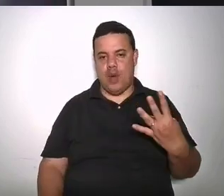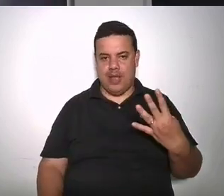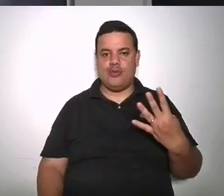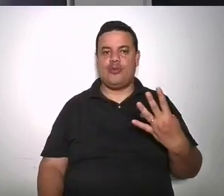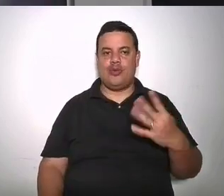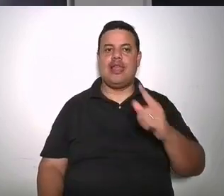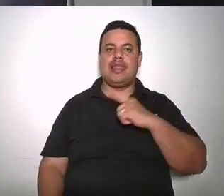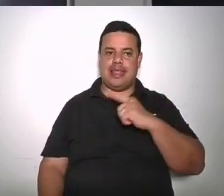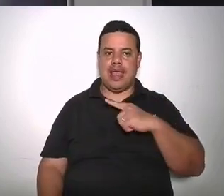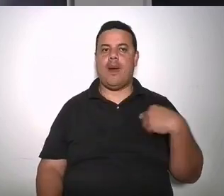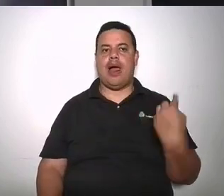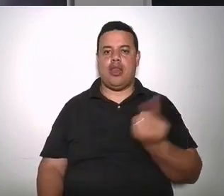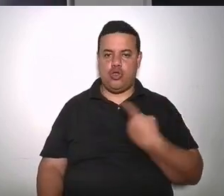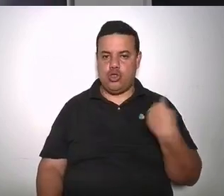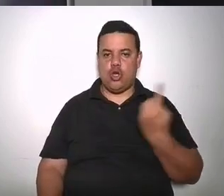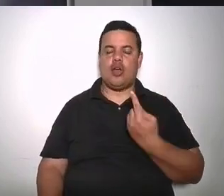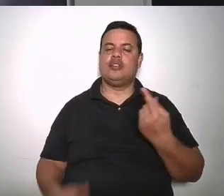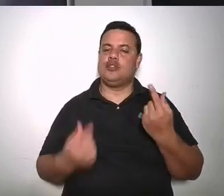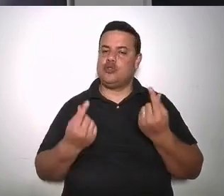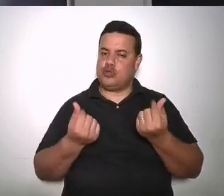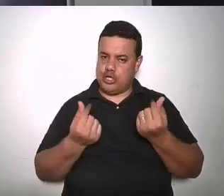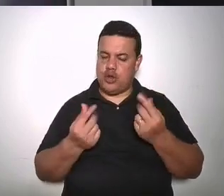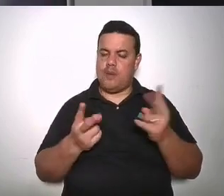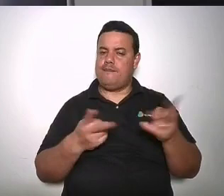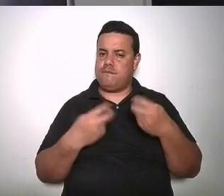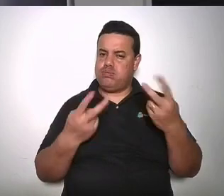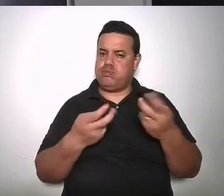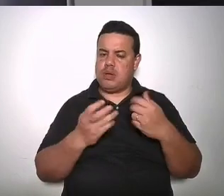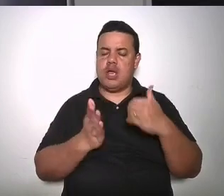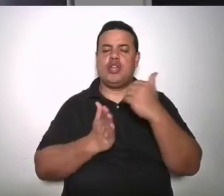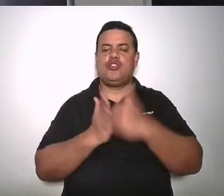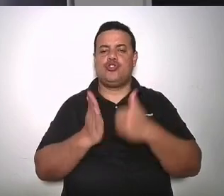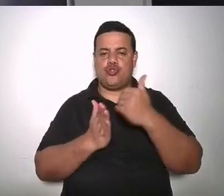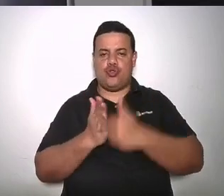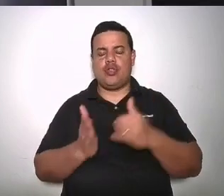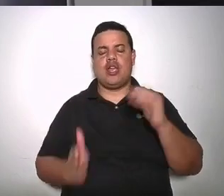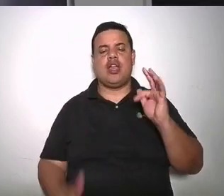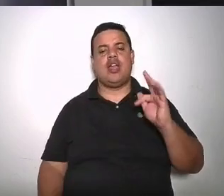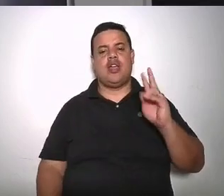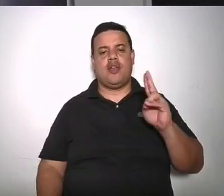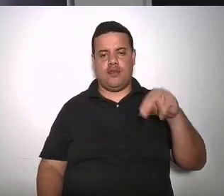nossa receita líquida, descontando o repasse do Fundeb de